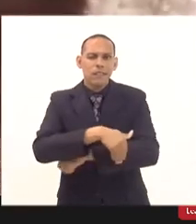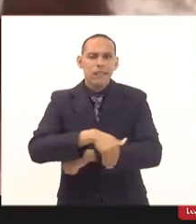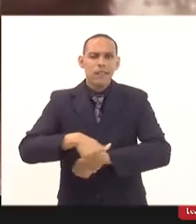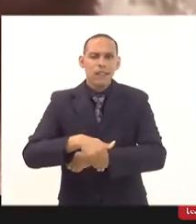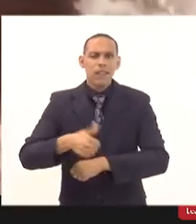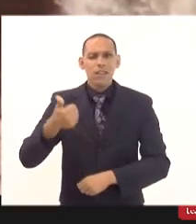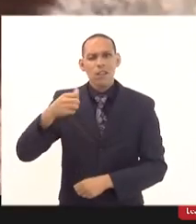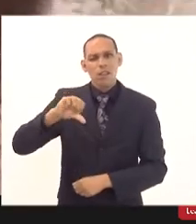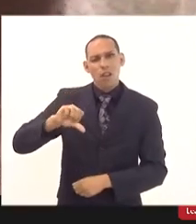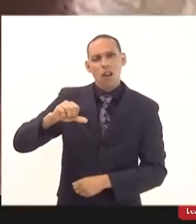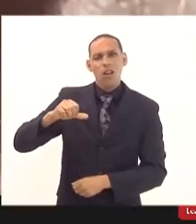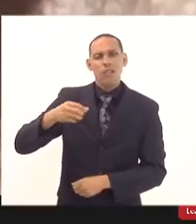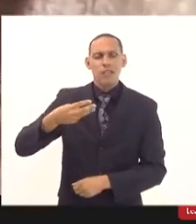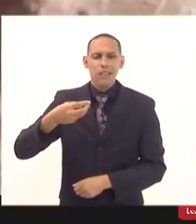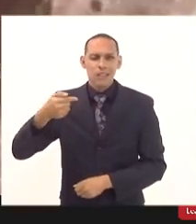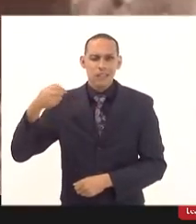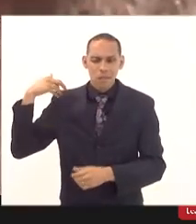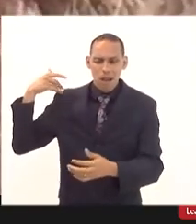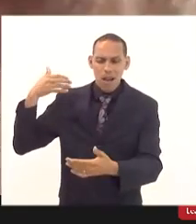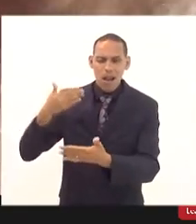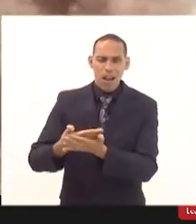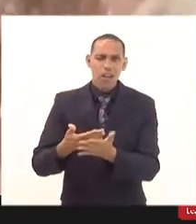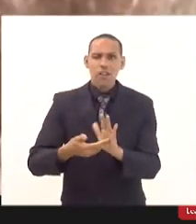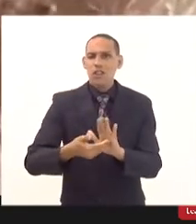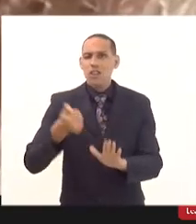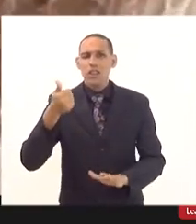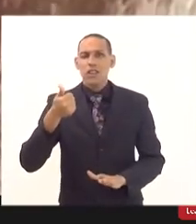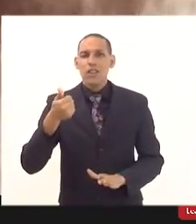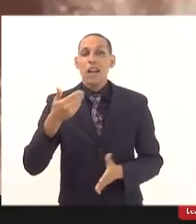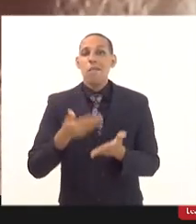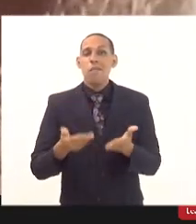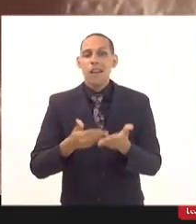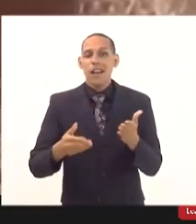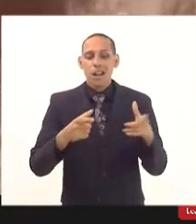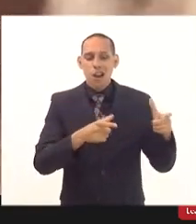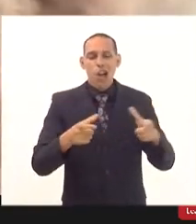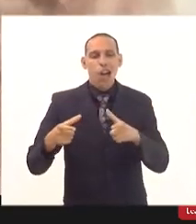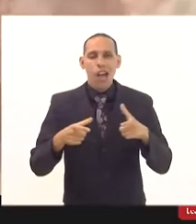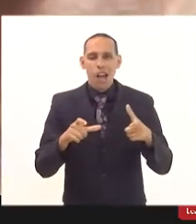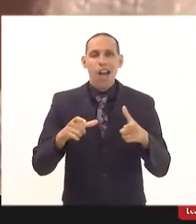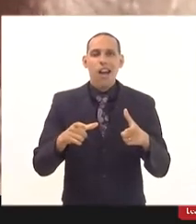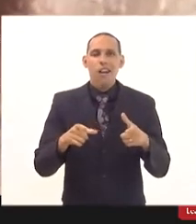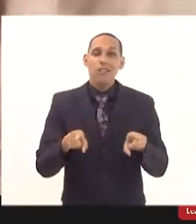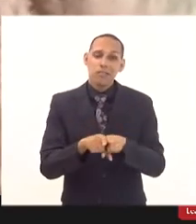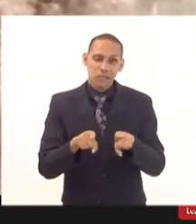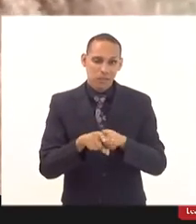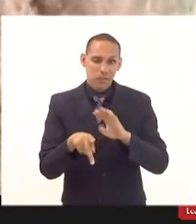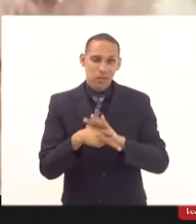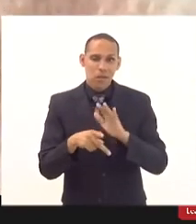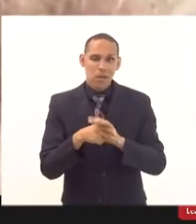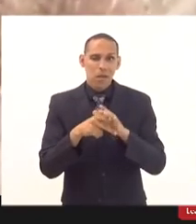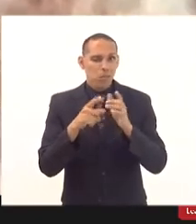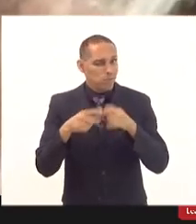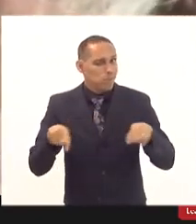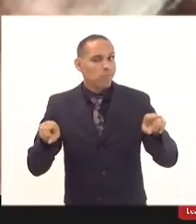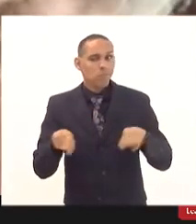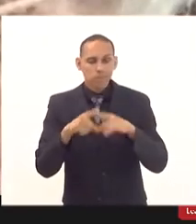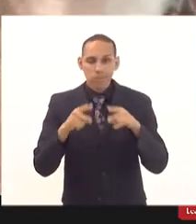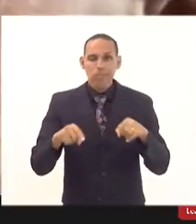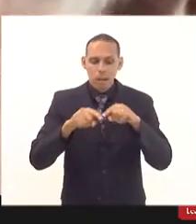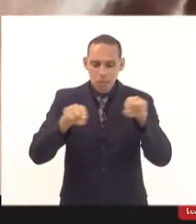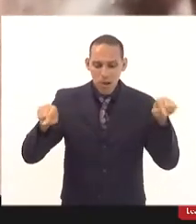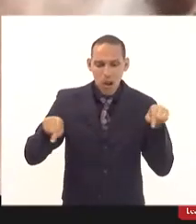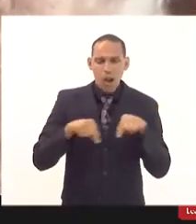operou desde 1977 o que essas pedras todos os dois incluindo estudos sinfónicos o maior do país o